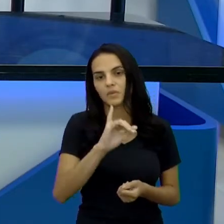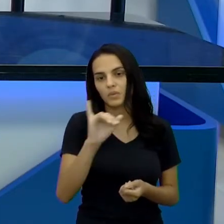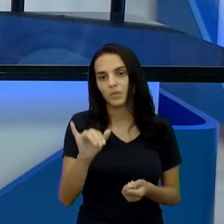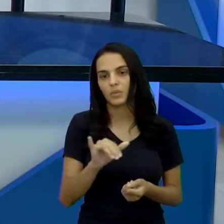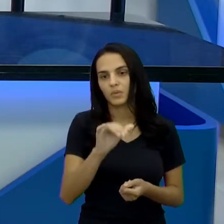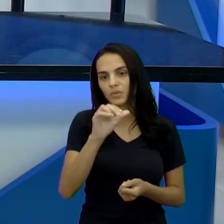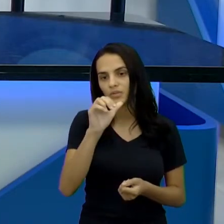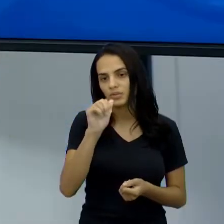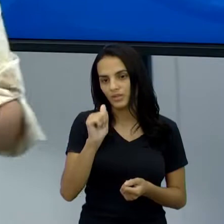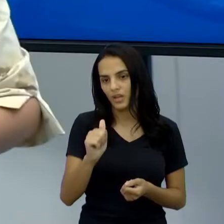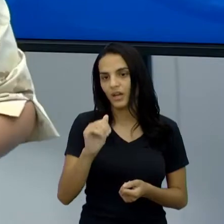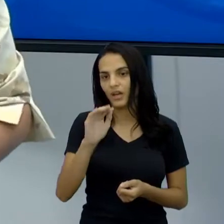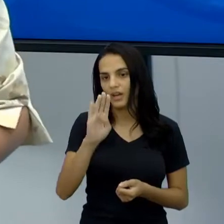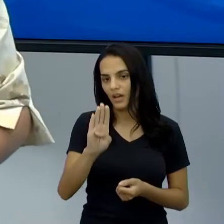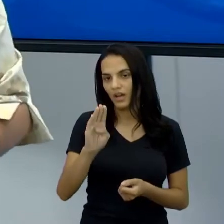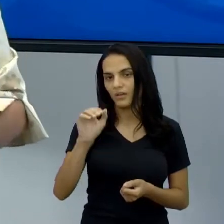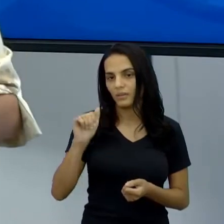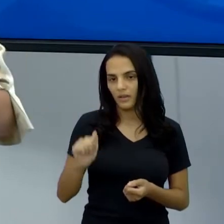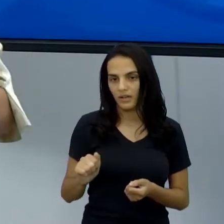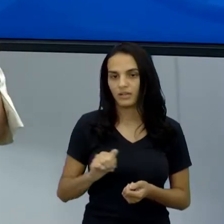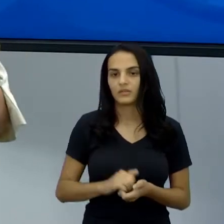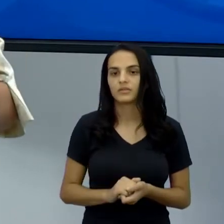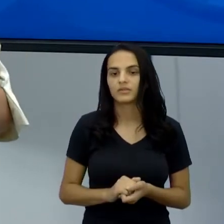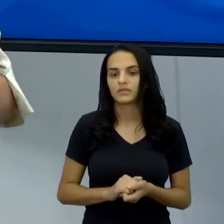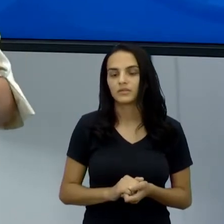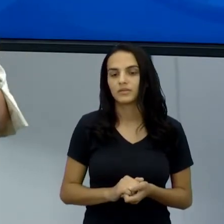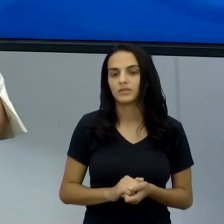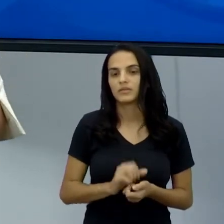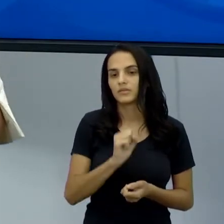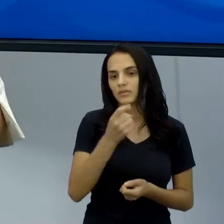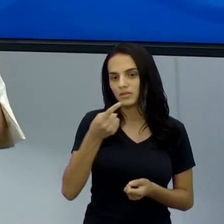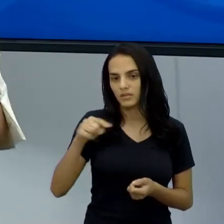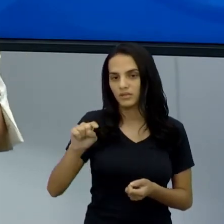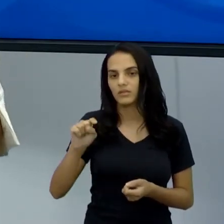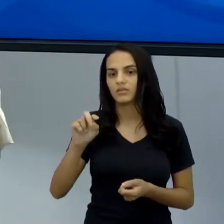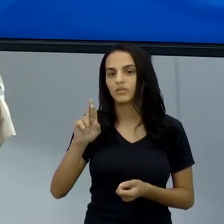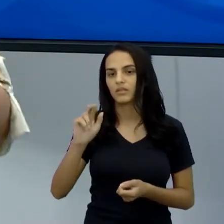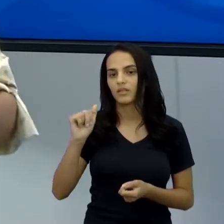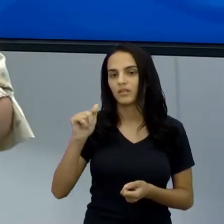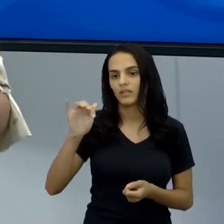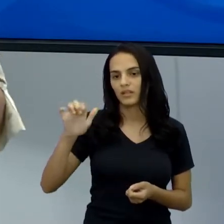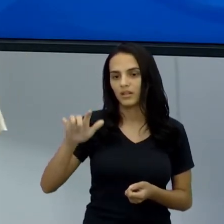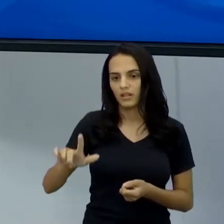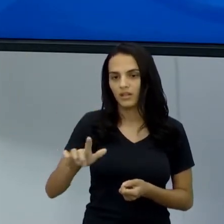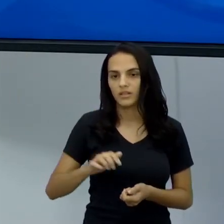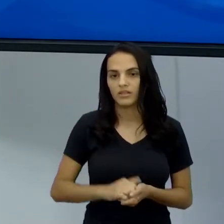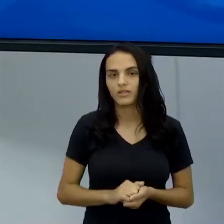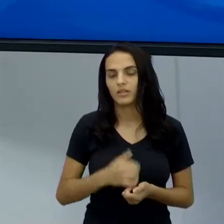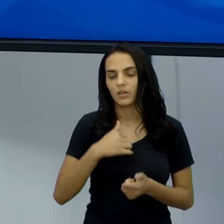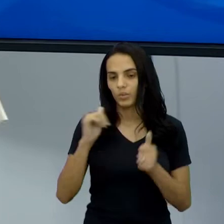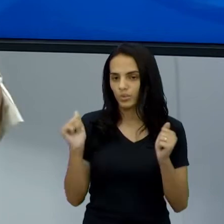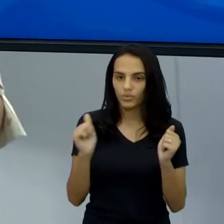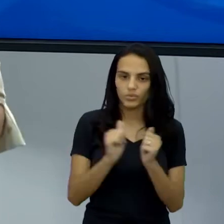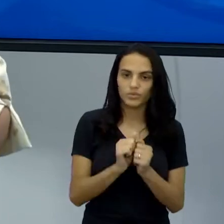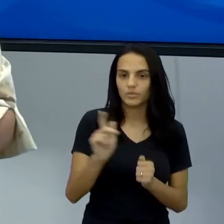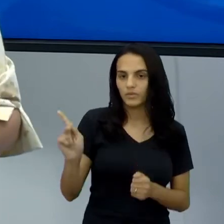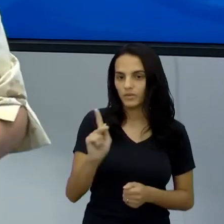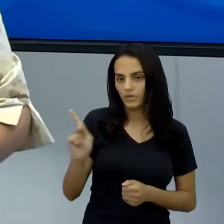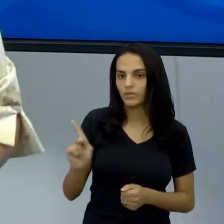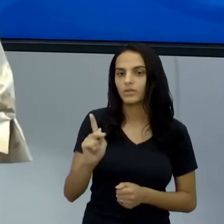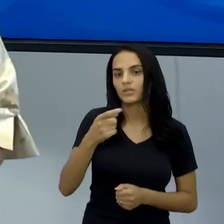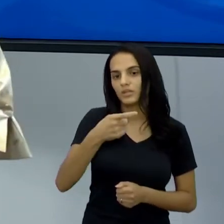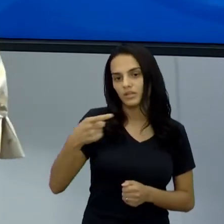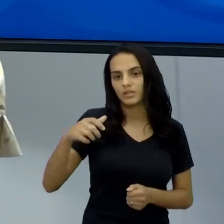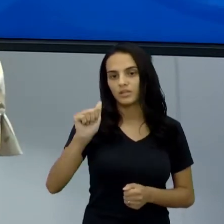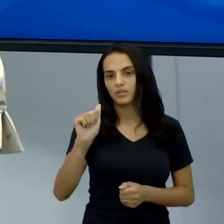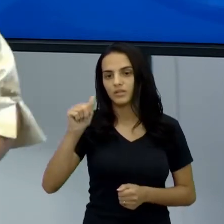jabazinho. É isso aí, o time do São Rafael, lá de São Roque. Então eu estou junto com o professor Xandão, levando